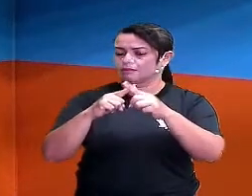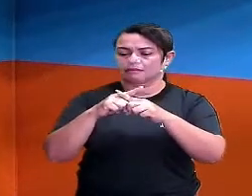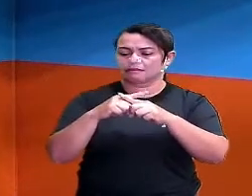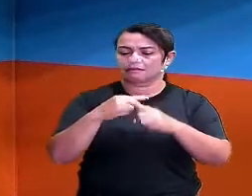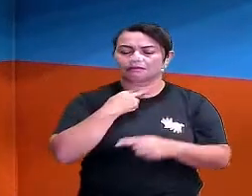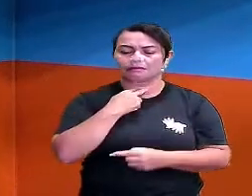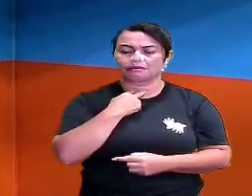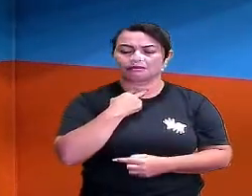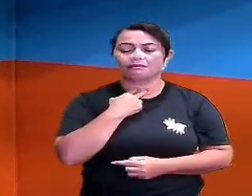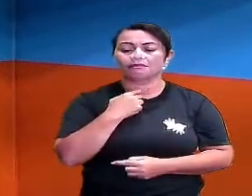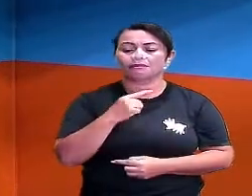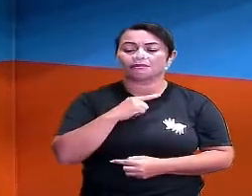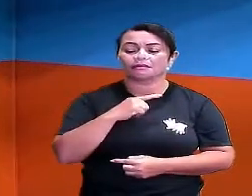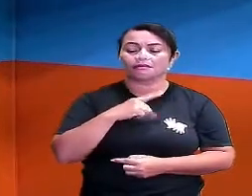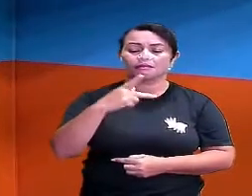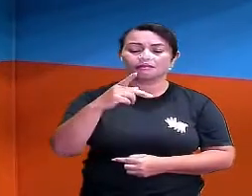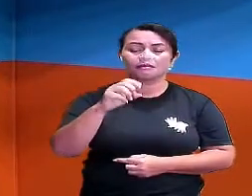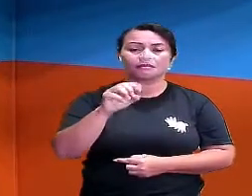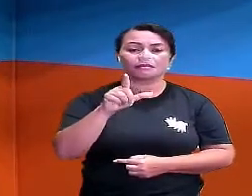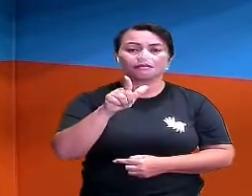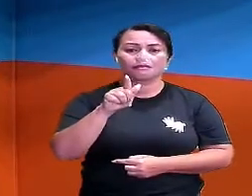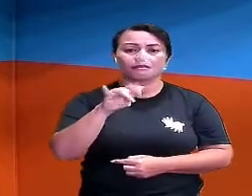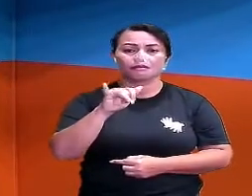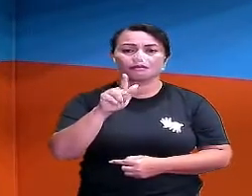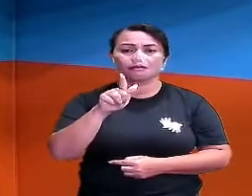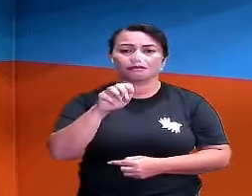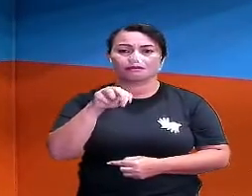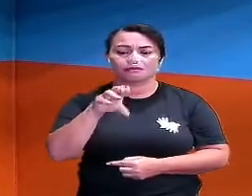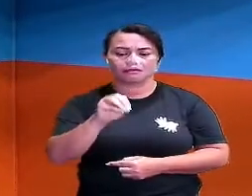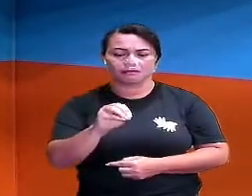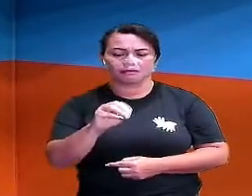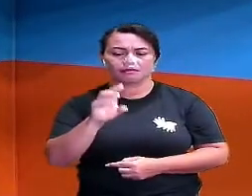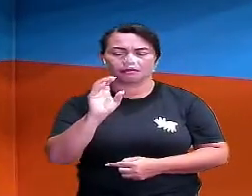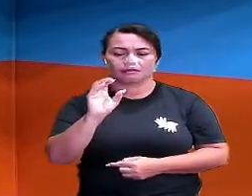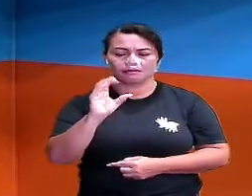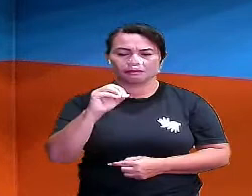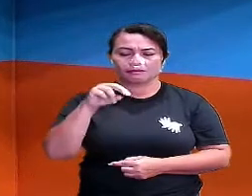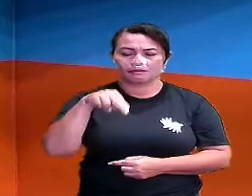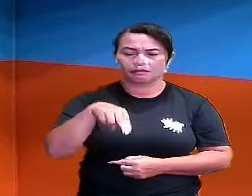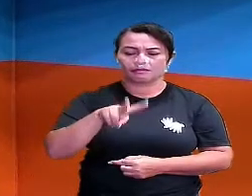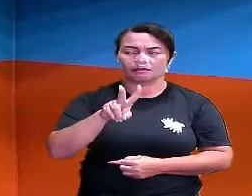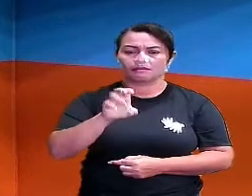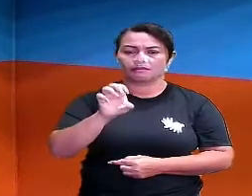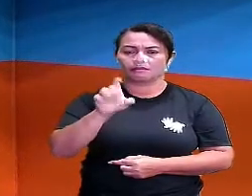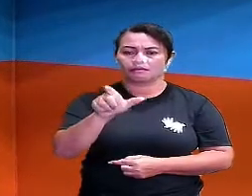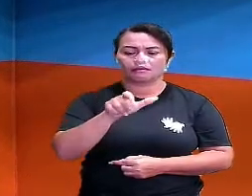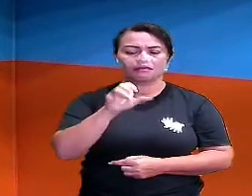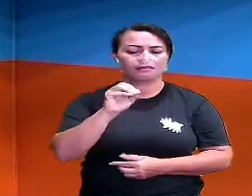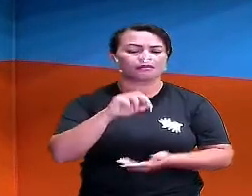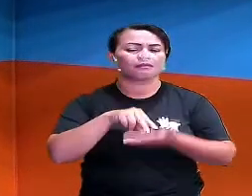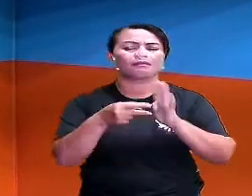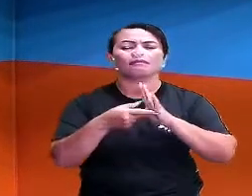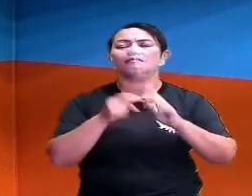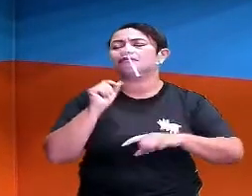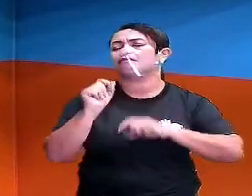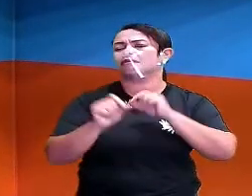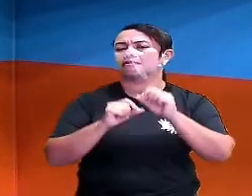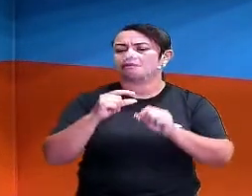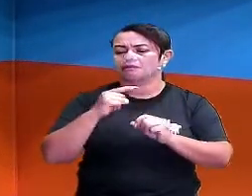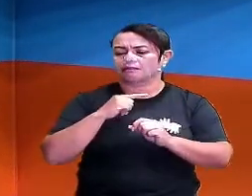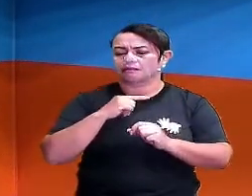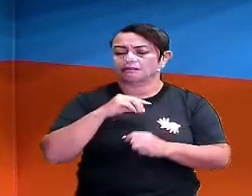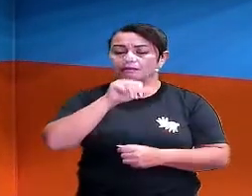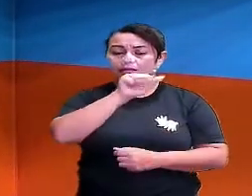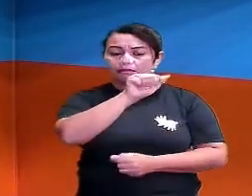Então, polígono convexo. O que é um polígono convexo? Um polígono é chamado convexo quando, dados os pontos A